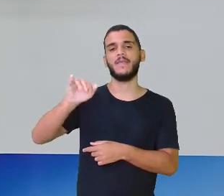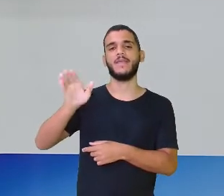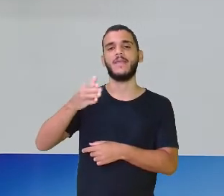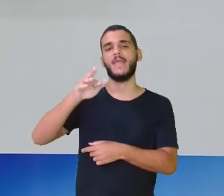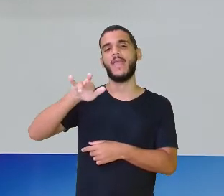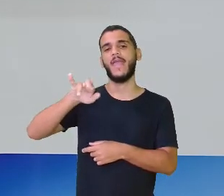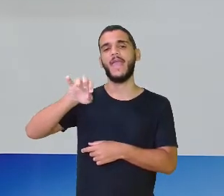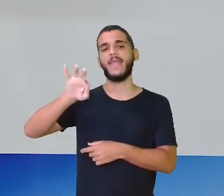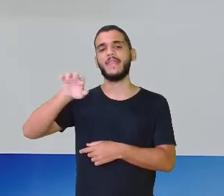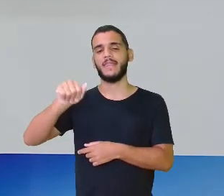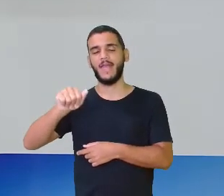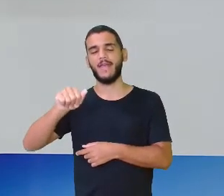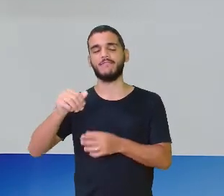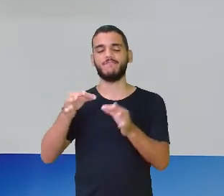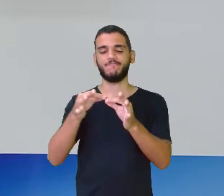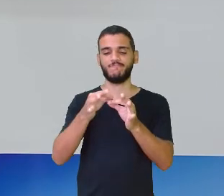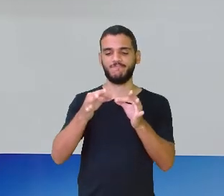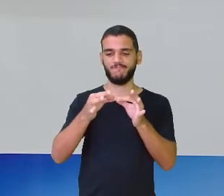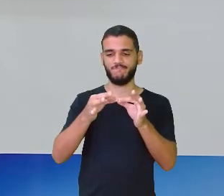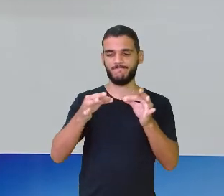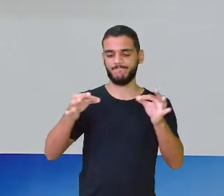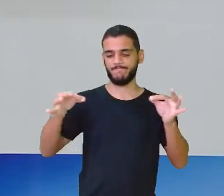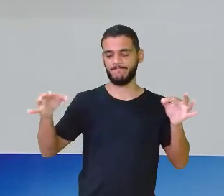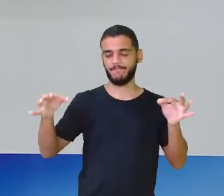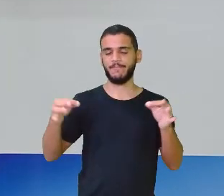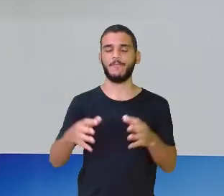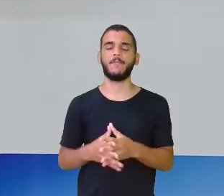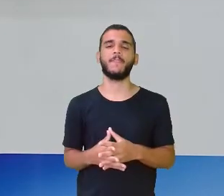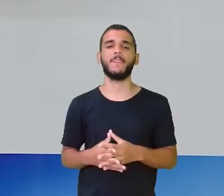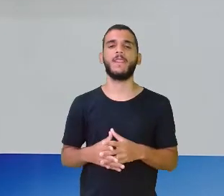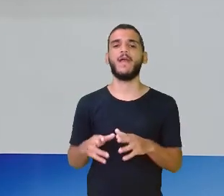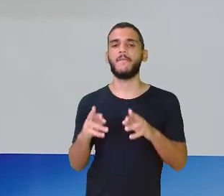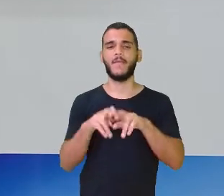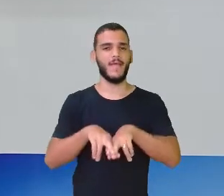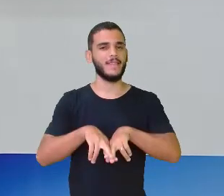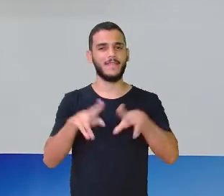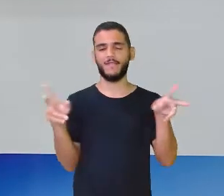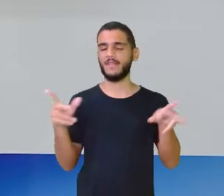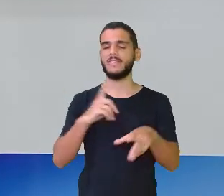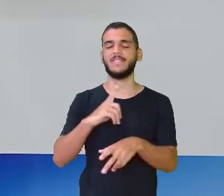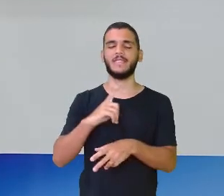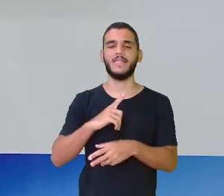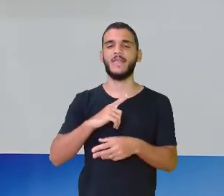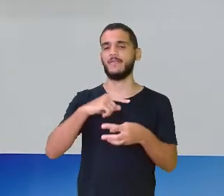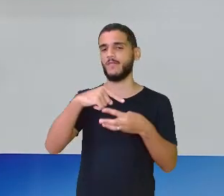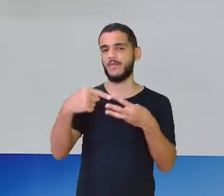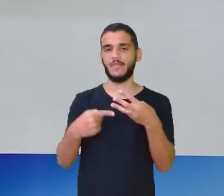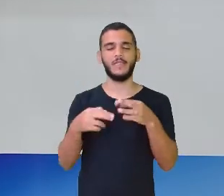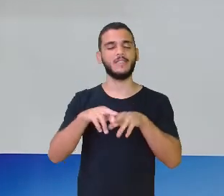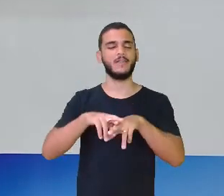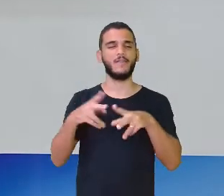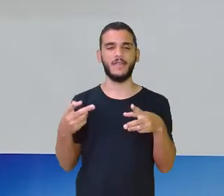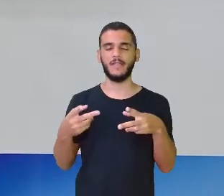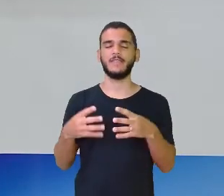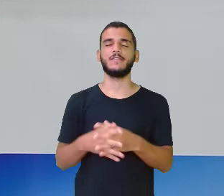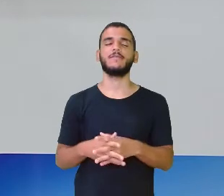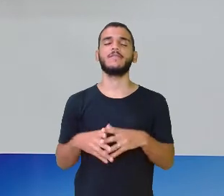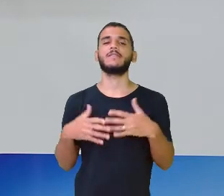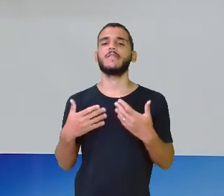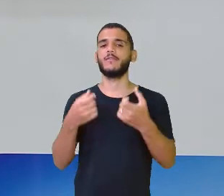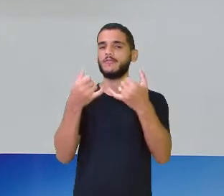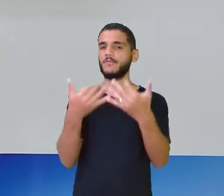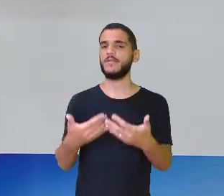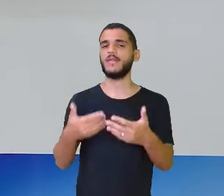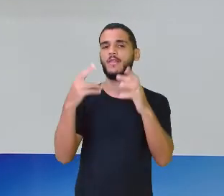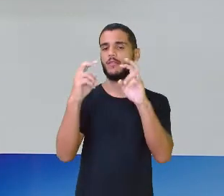essa diferenciação também. A reta, a semi-reta e segmento de reta são coisas diferentes. No caso do nosso